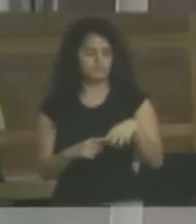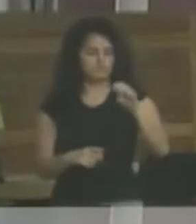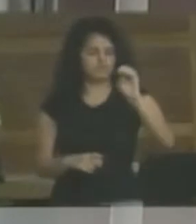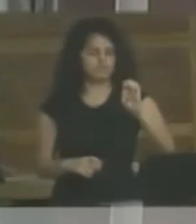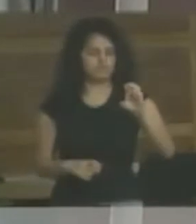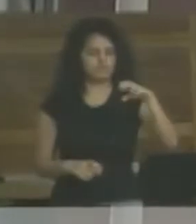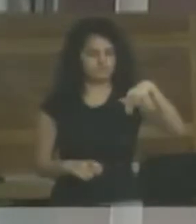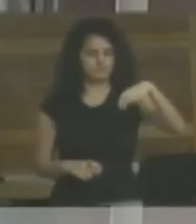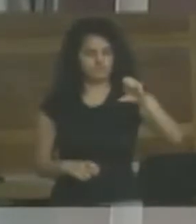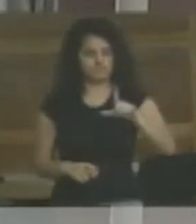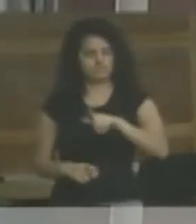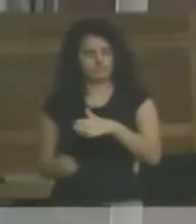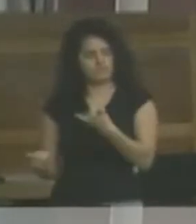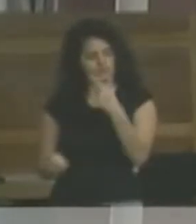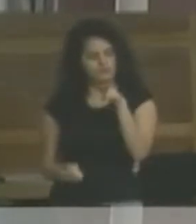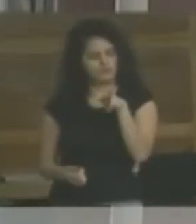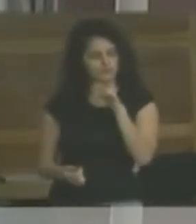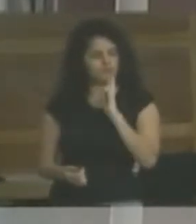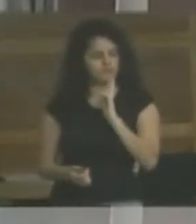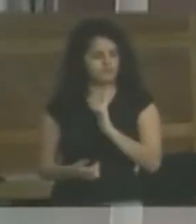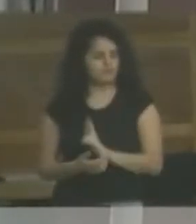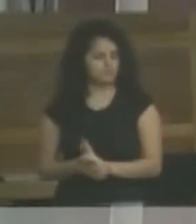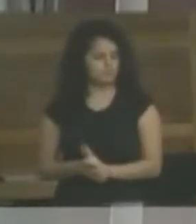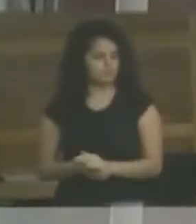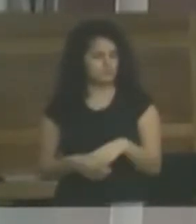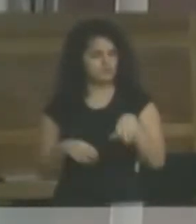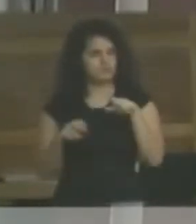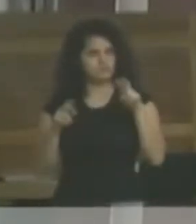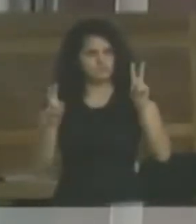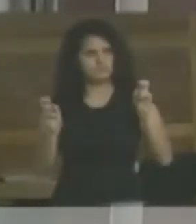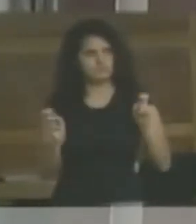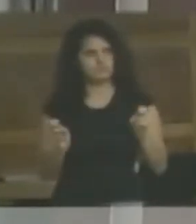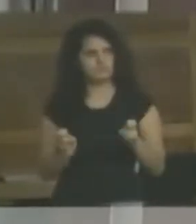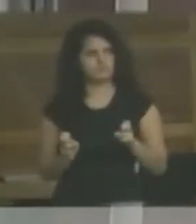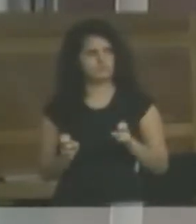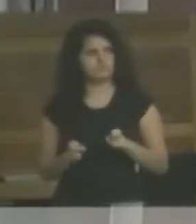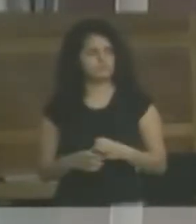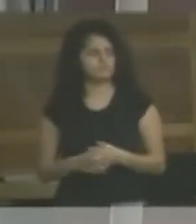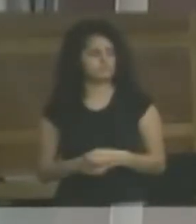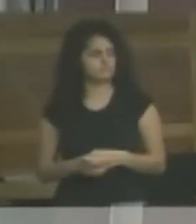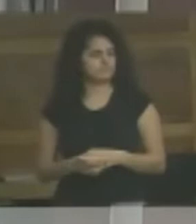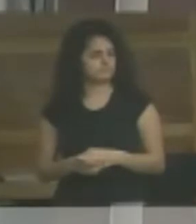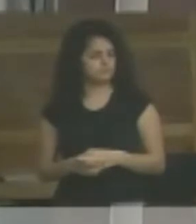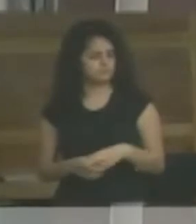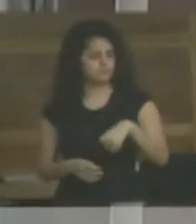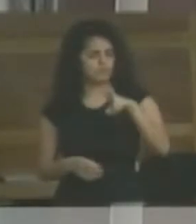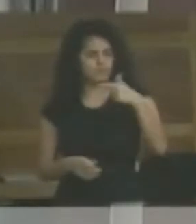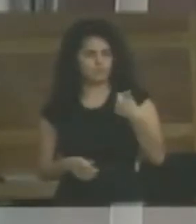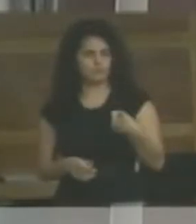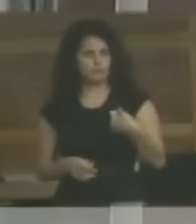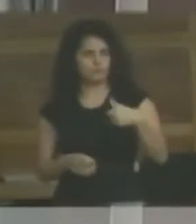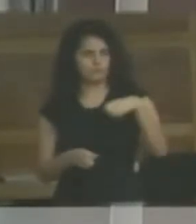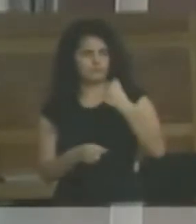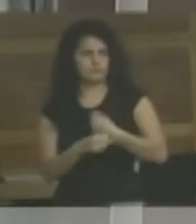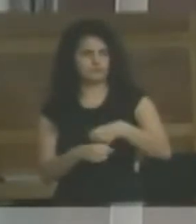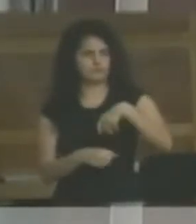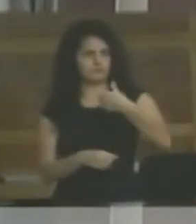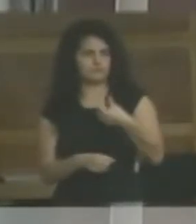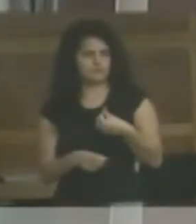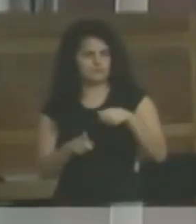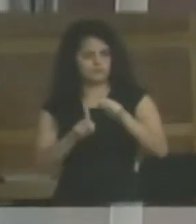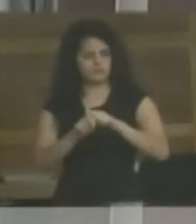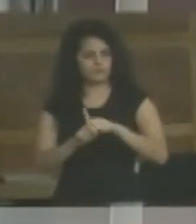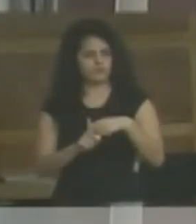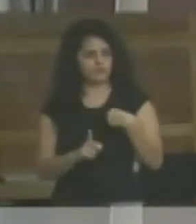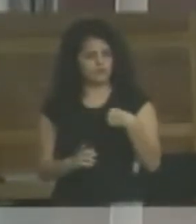aqui. Então, com relação ao que o vereador falou sobre 1 ano e 6 meses é pouco para cobrar, eu fui eleito para